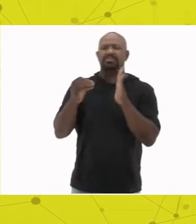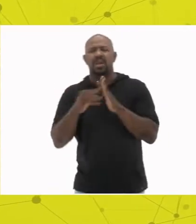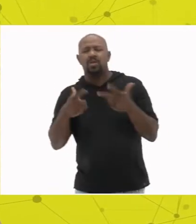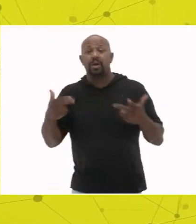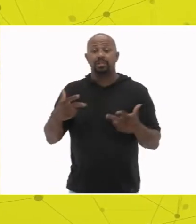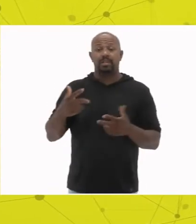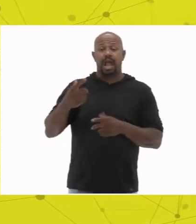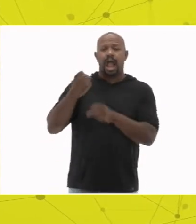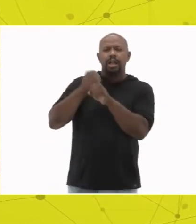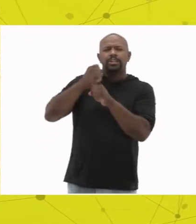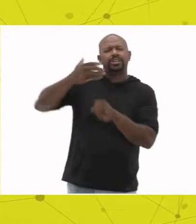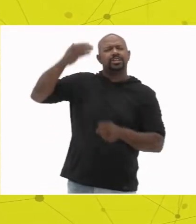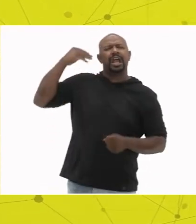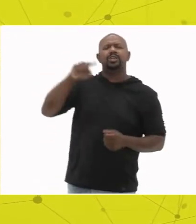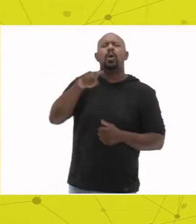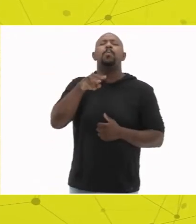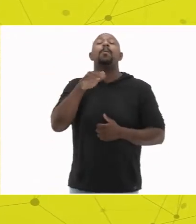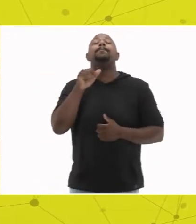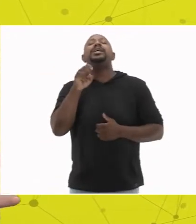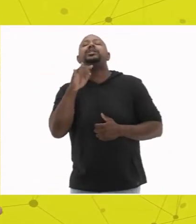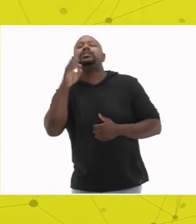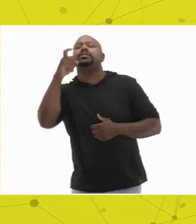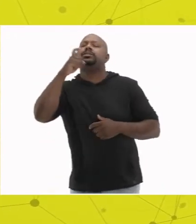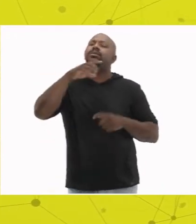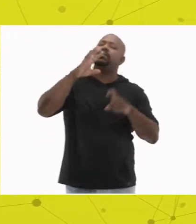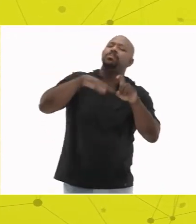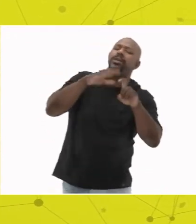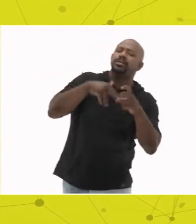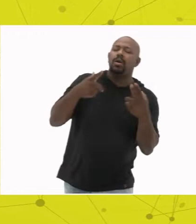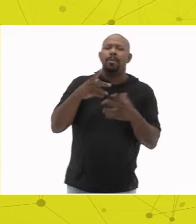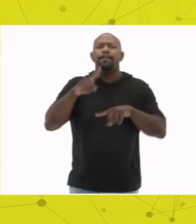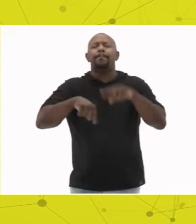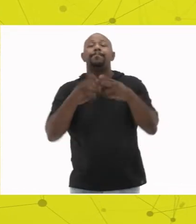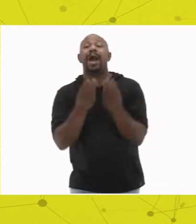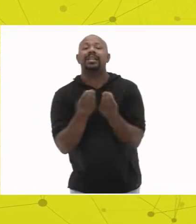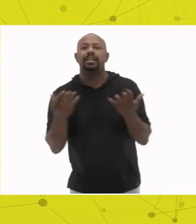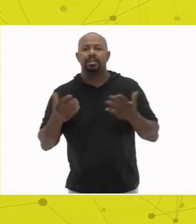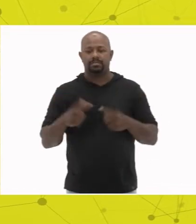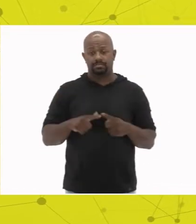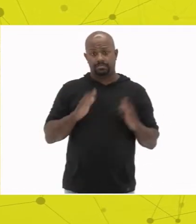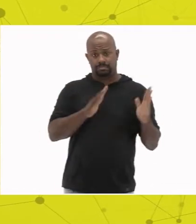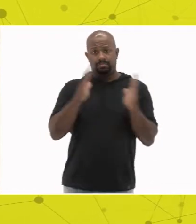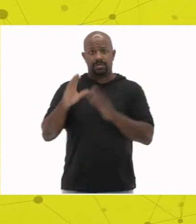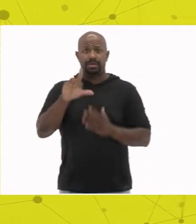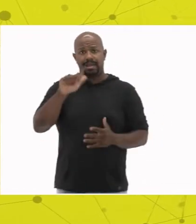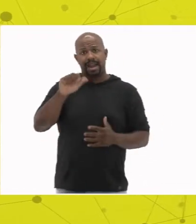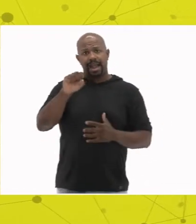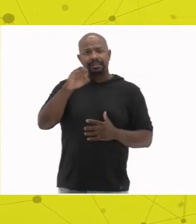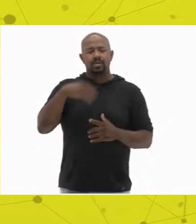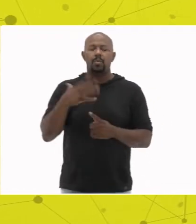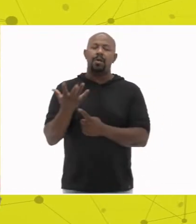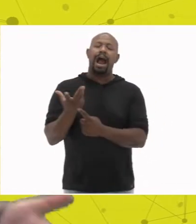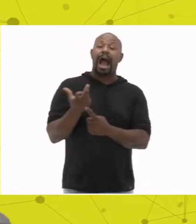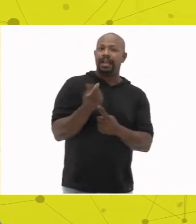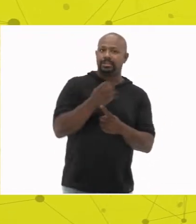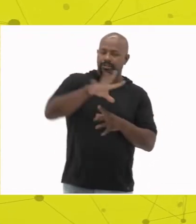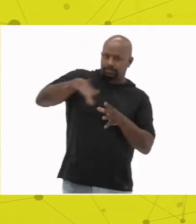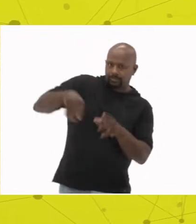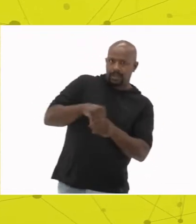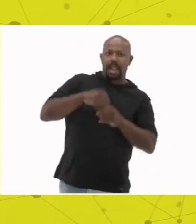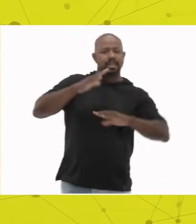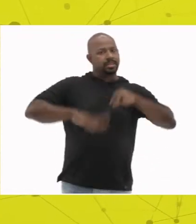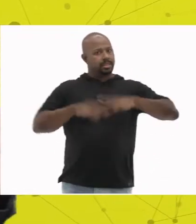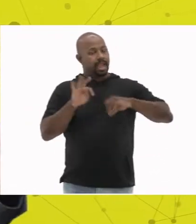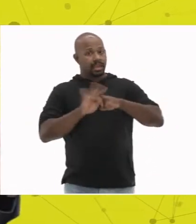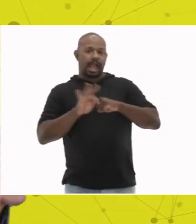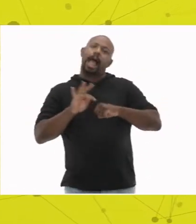Na antiguidade aldeano-citadina, como misticismo e conforme a materialidade. No período clássico, como arte adicionada à